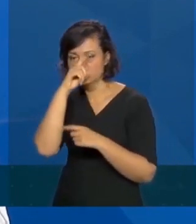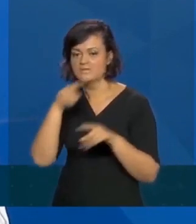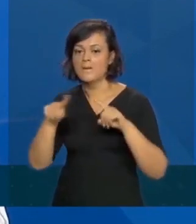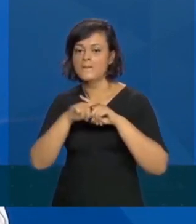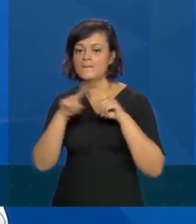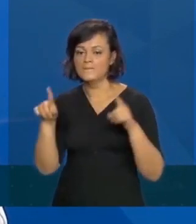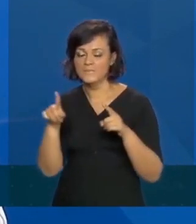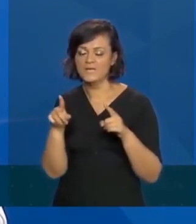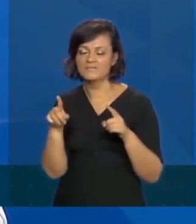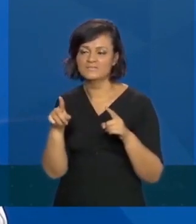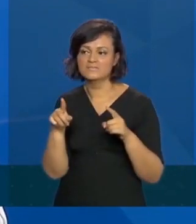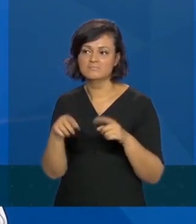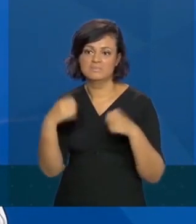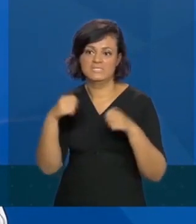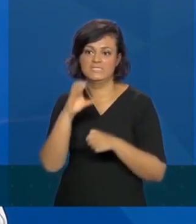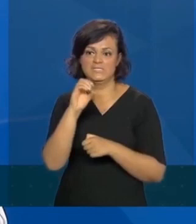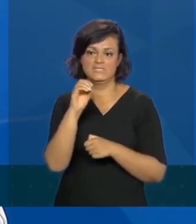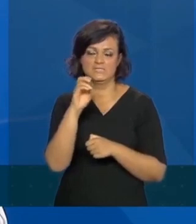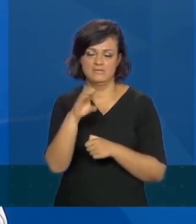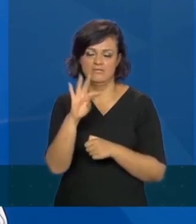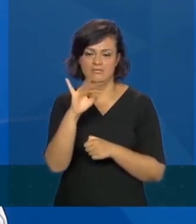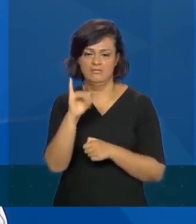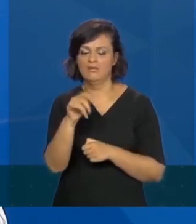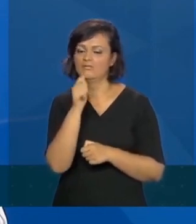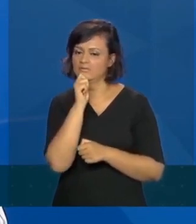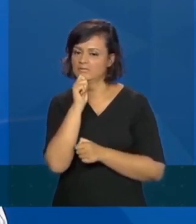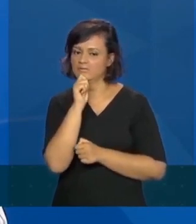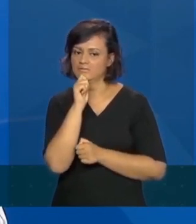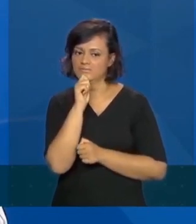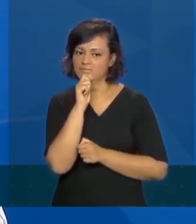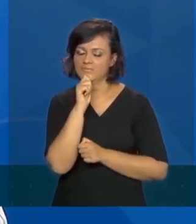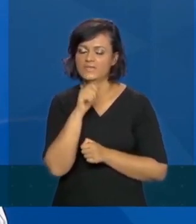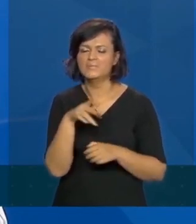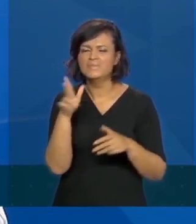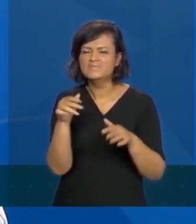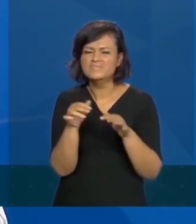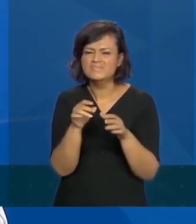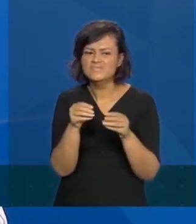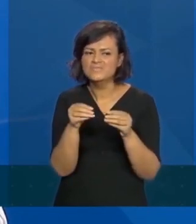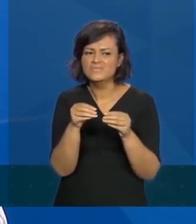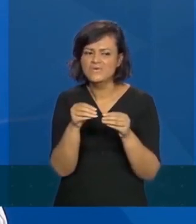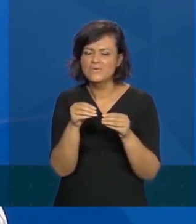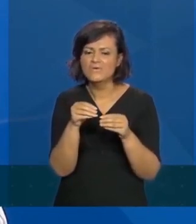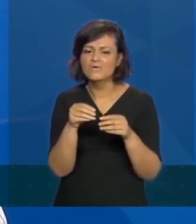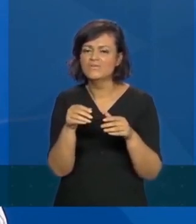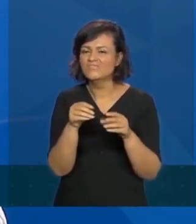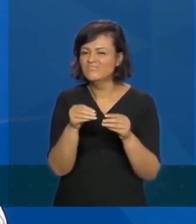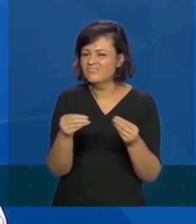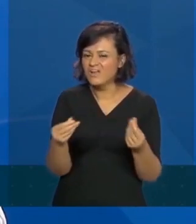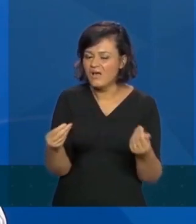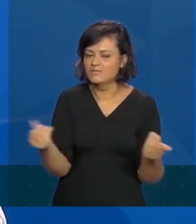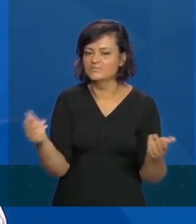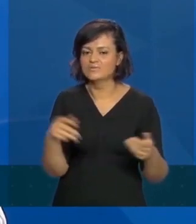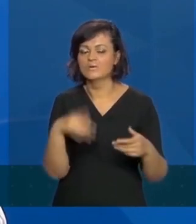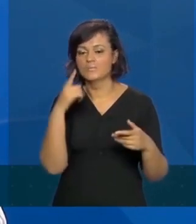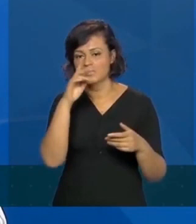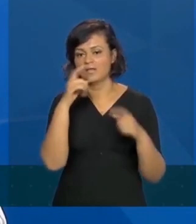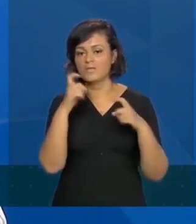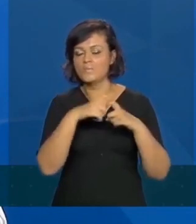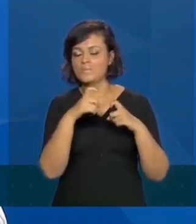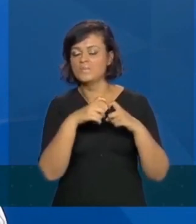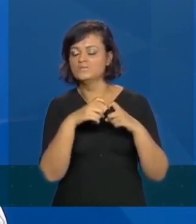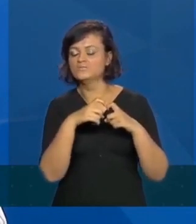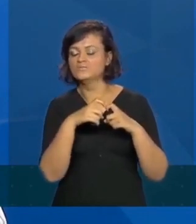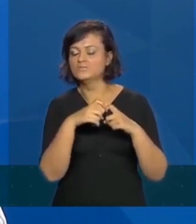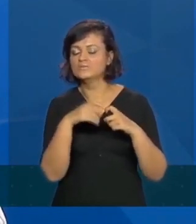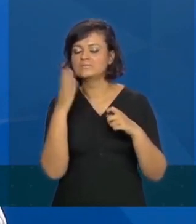necessitando de CTI. Mesmo que as evidências sejam frágeis, para que os médicos possam ter a